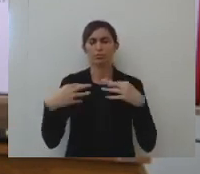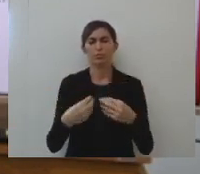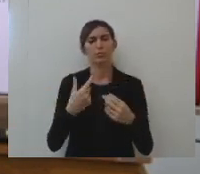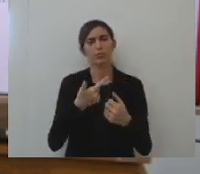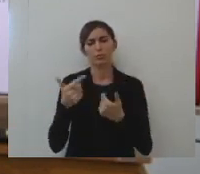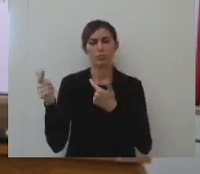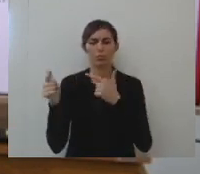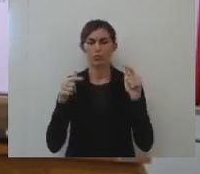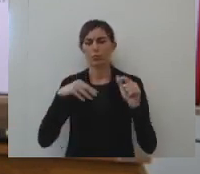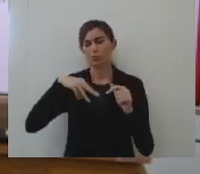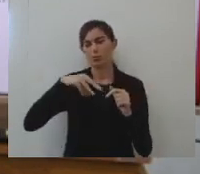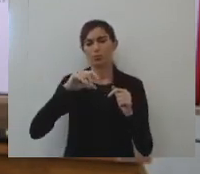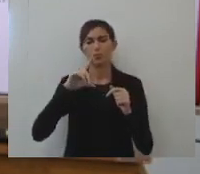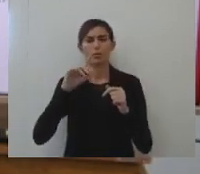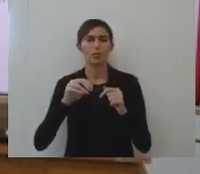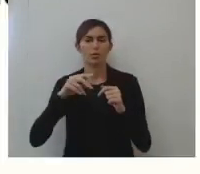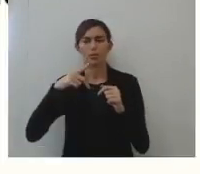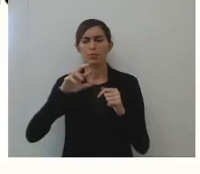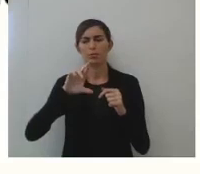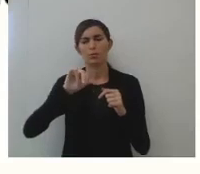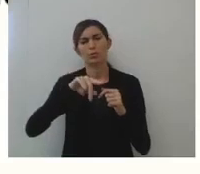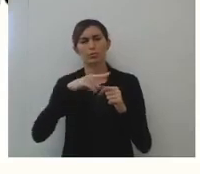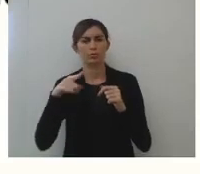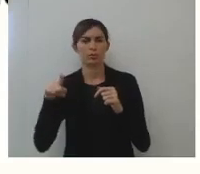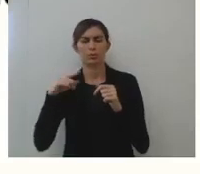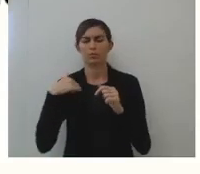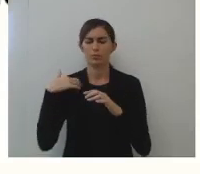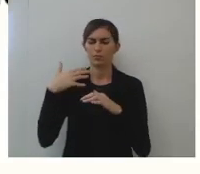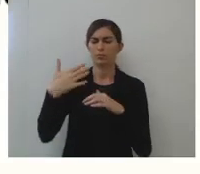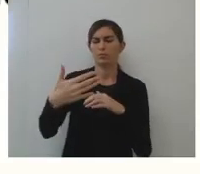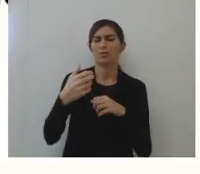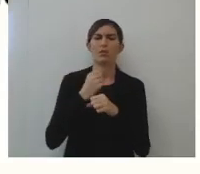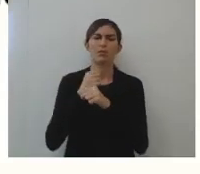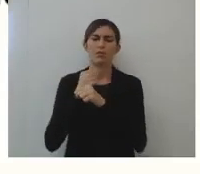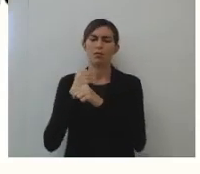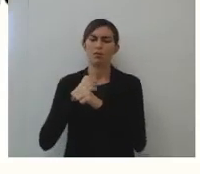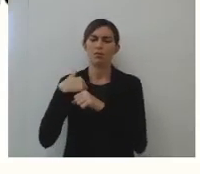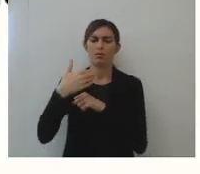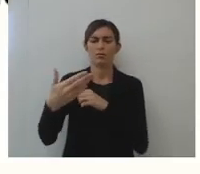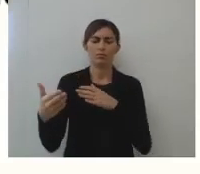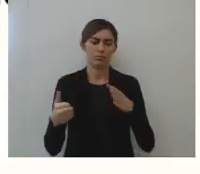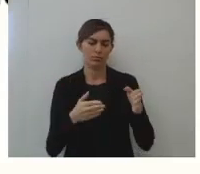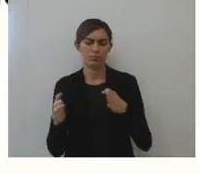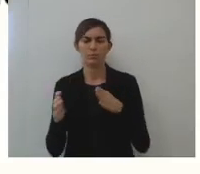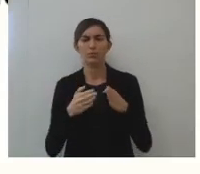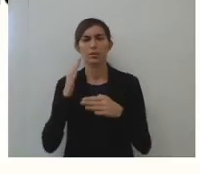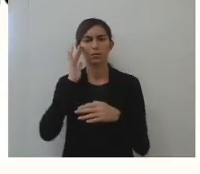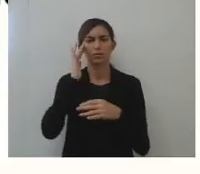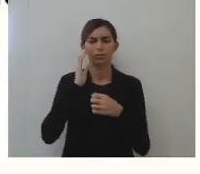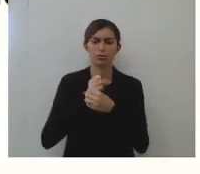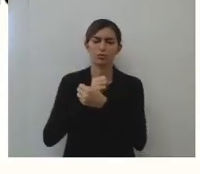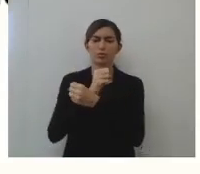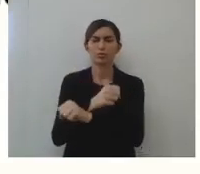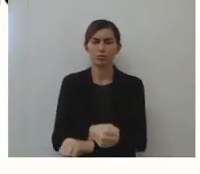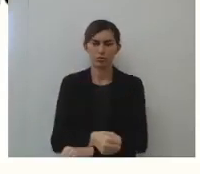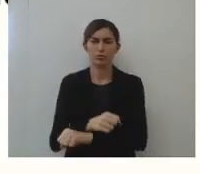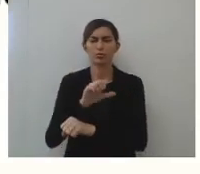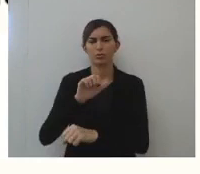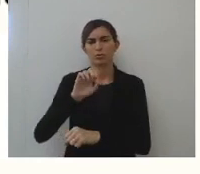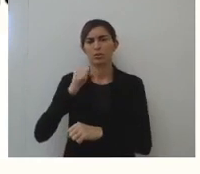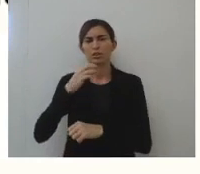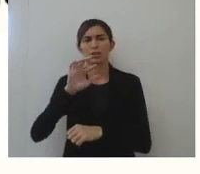outros modos de produção. Ele existiu durante centenas de milhares de anos, enquanto o período compreendido pelo